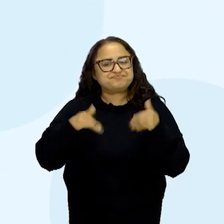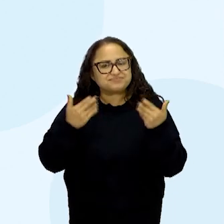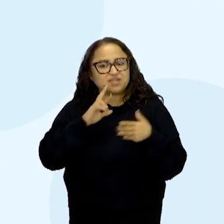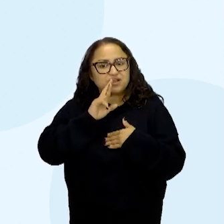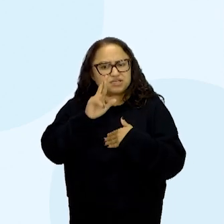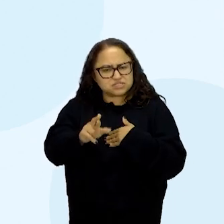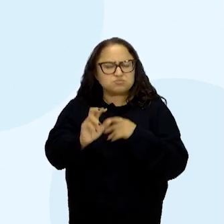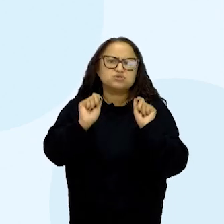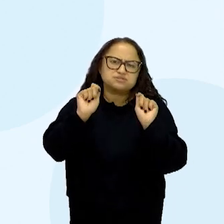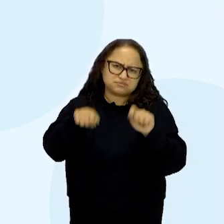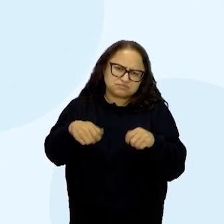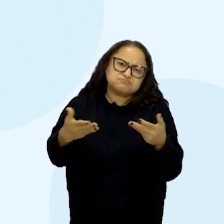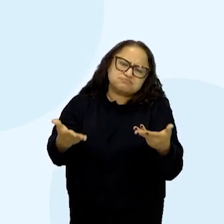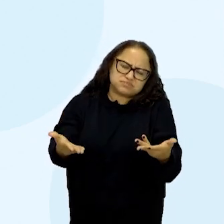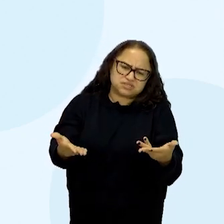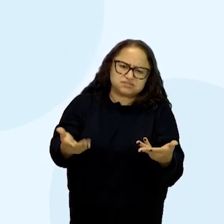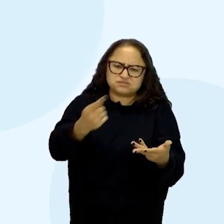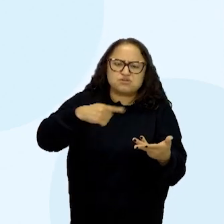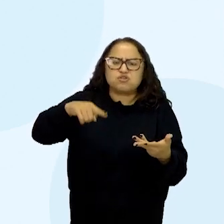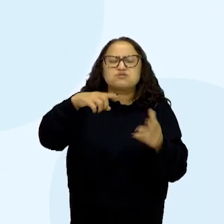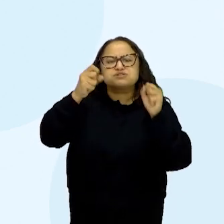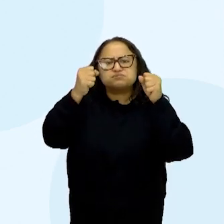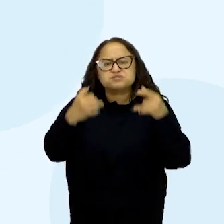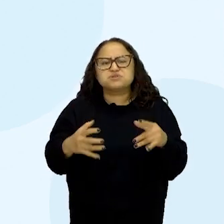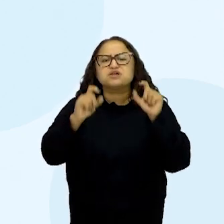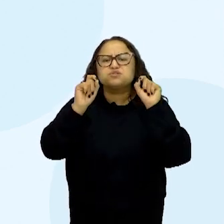resposta possível. Então, a gente está falando aí de uma